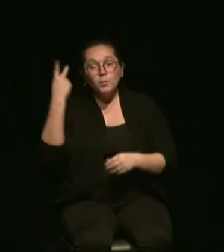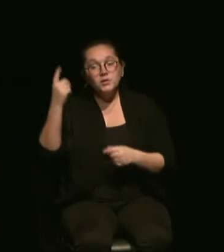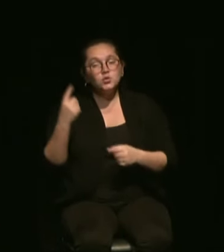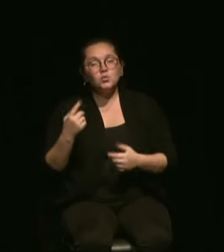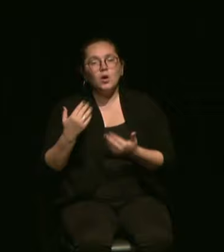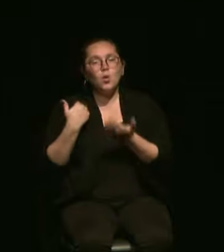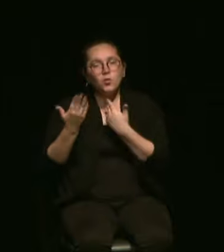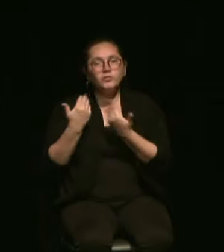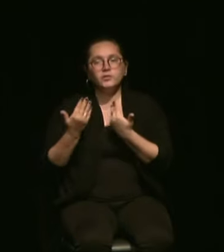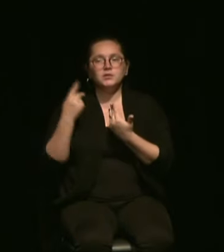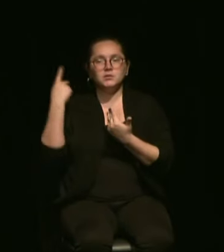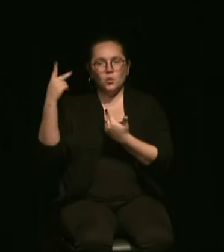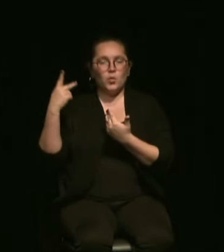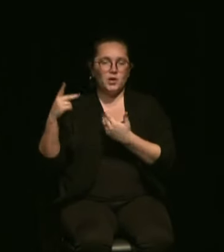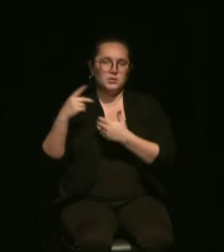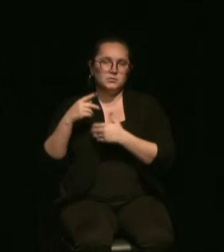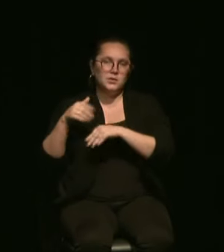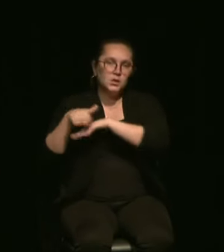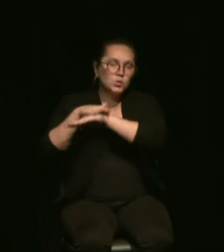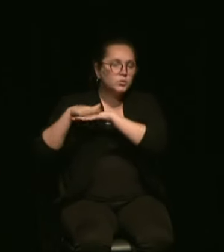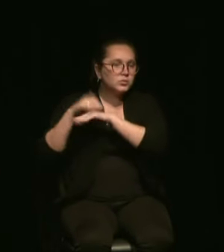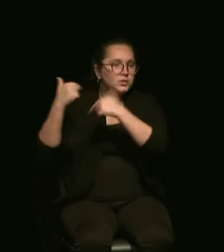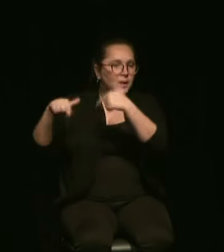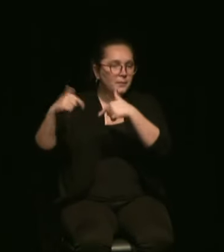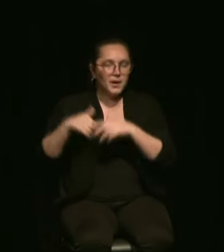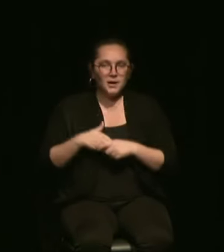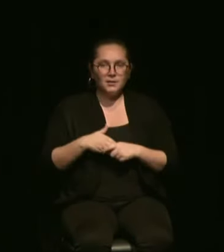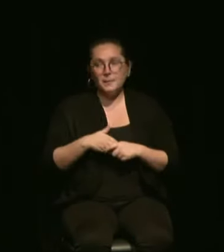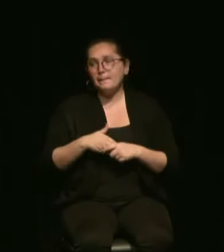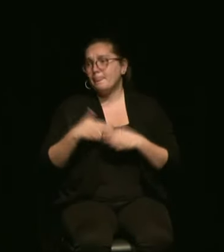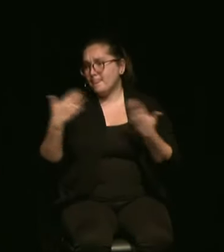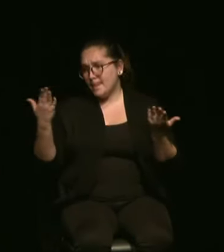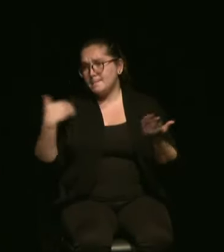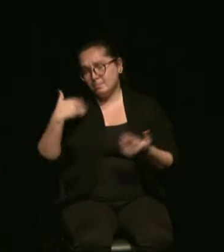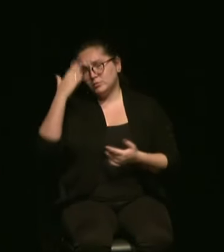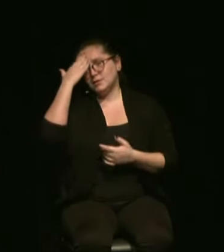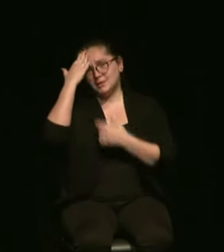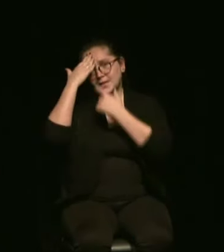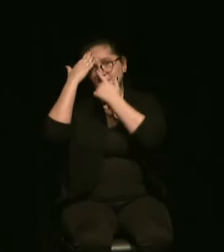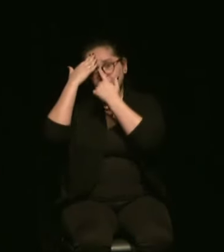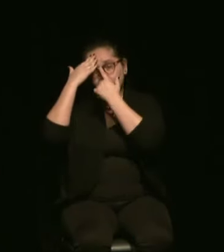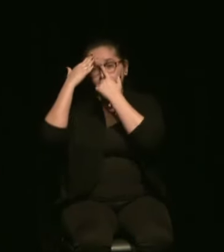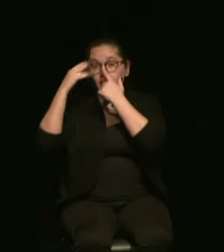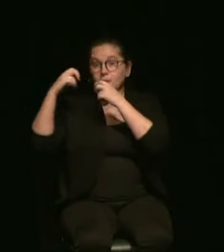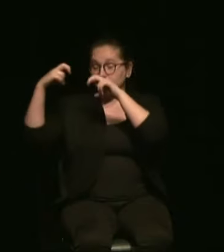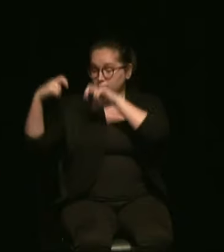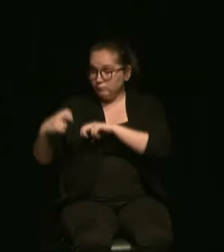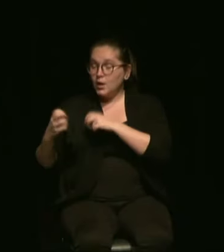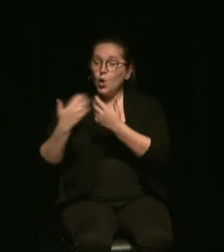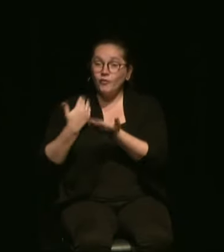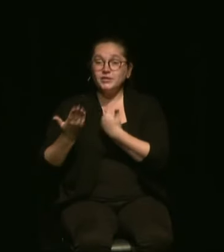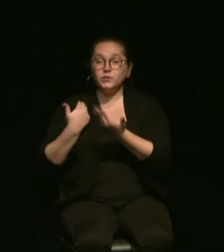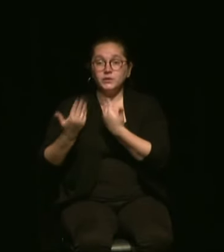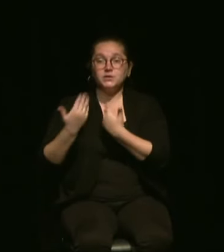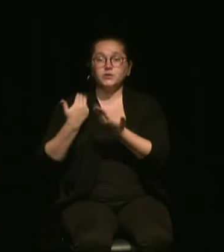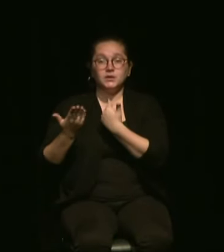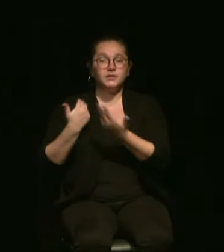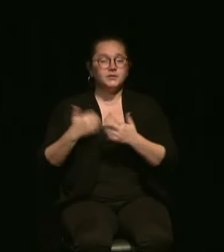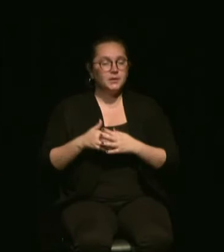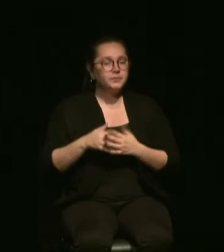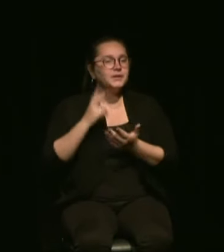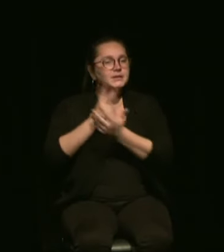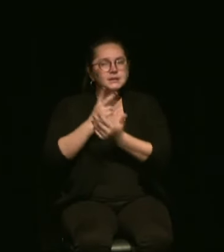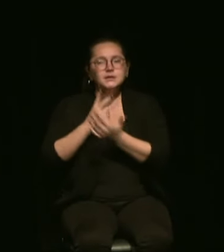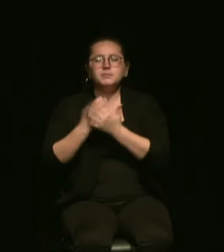pós-produção? Você sabe, né, como era. A gente conversava muito. A gente conversava muito e a gente foi conversando cada